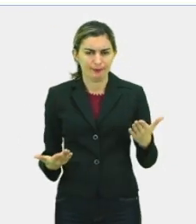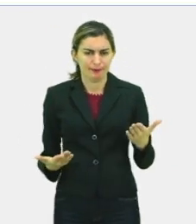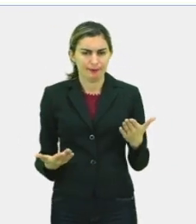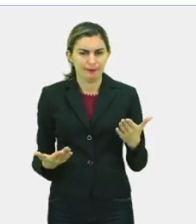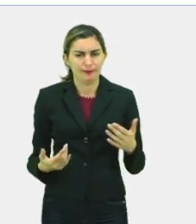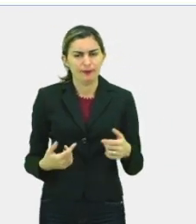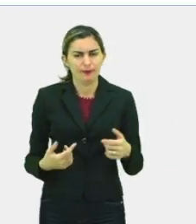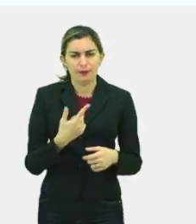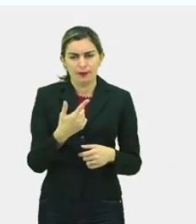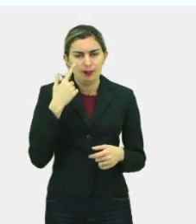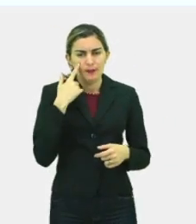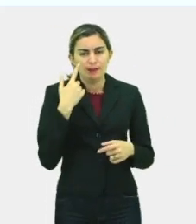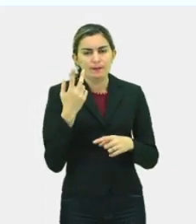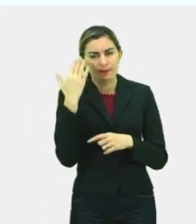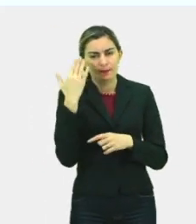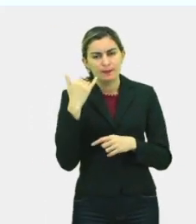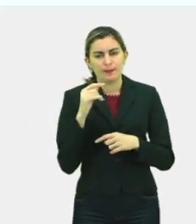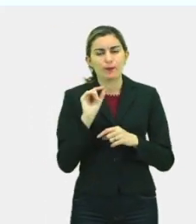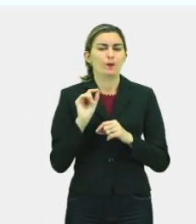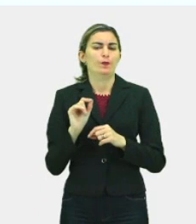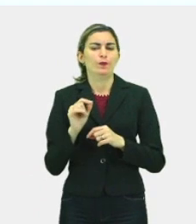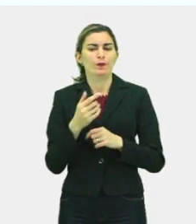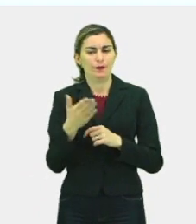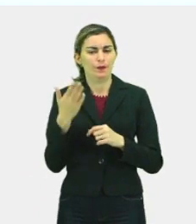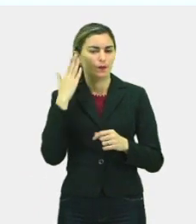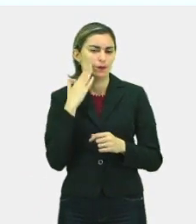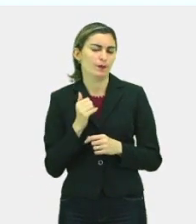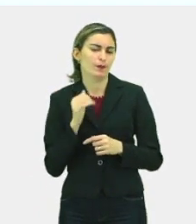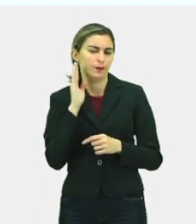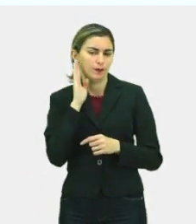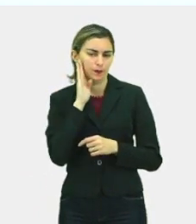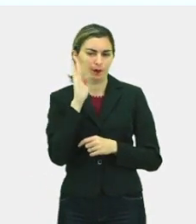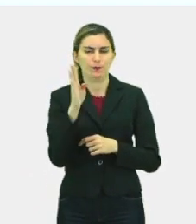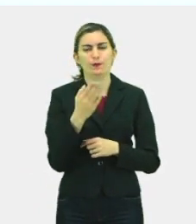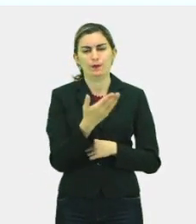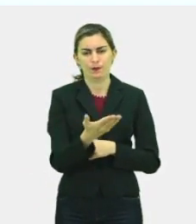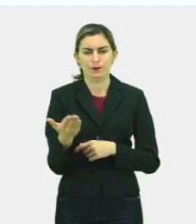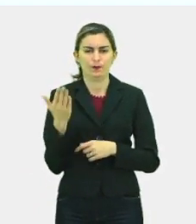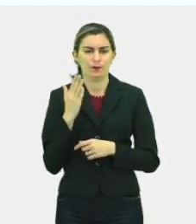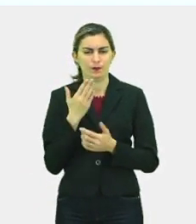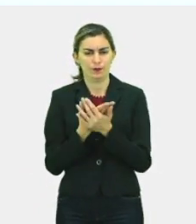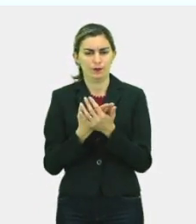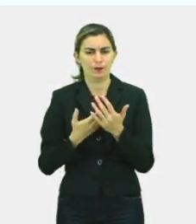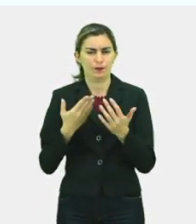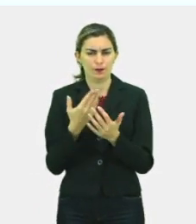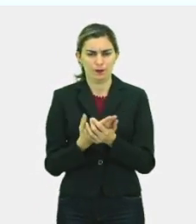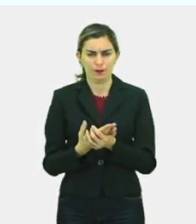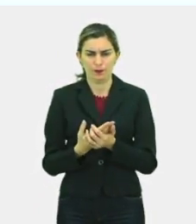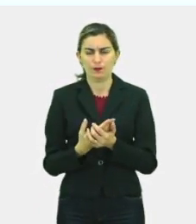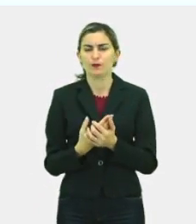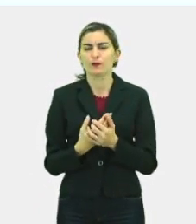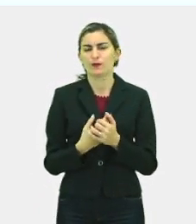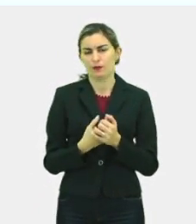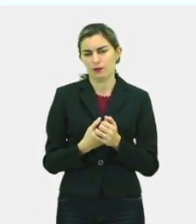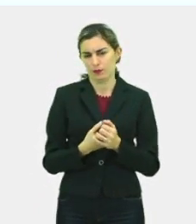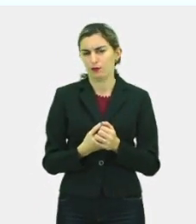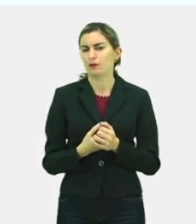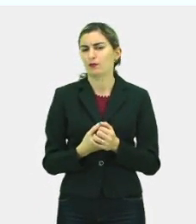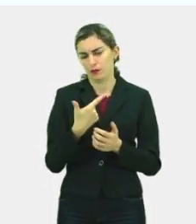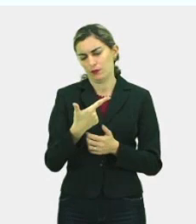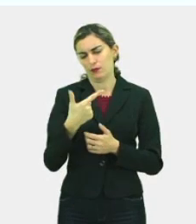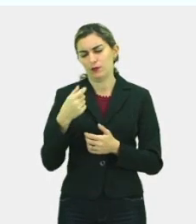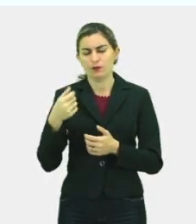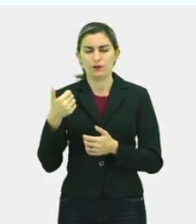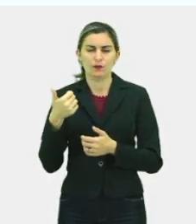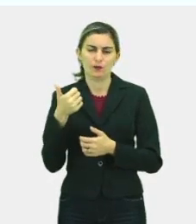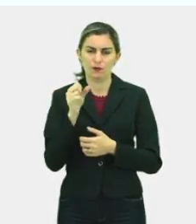país. Né? Isso a gente precisa saber e precisa ser divulgado. Sabe por quê, principalmente? Porque ele é estudante ele foi, na realidade,